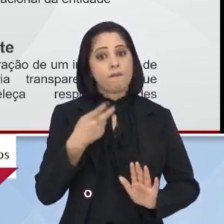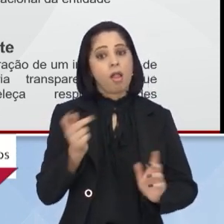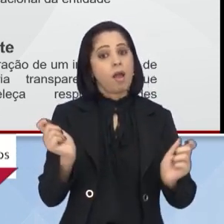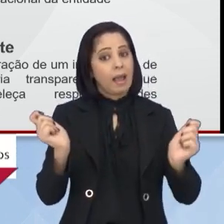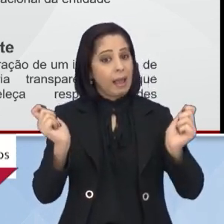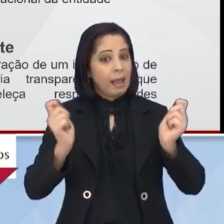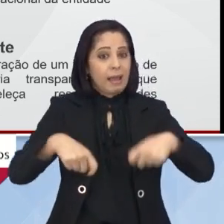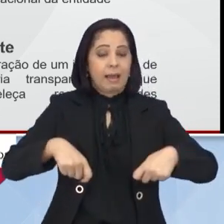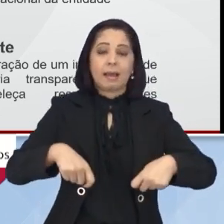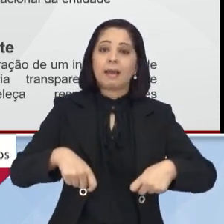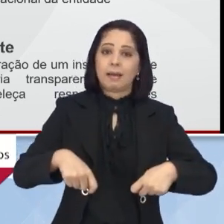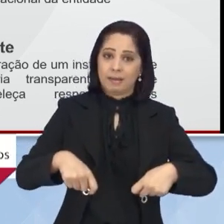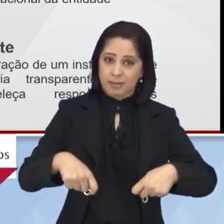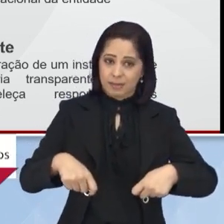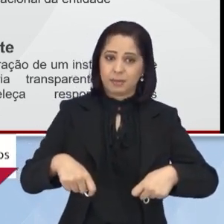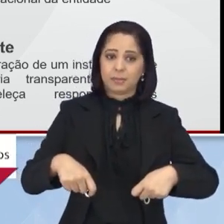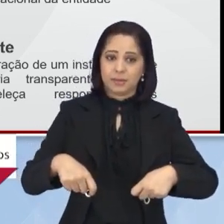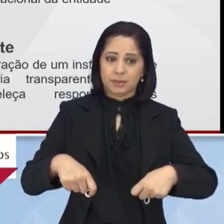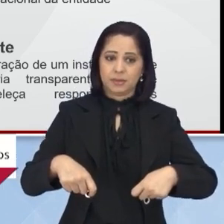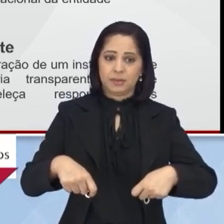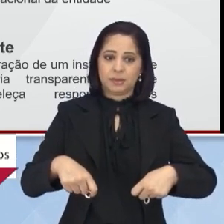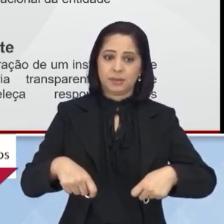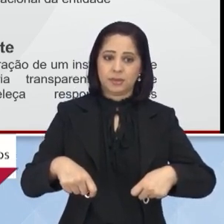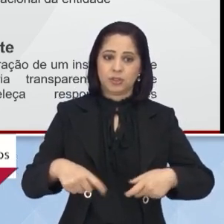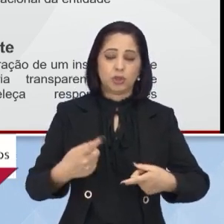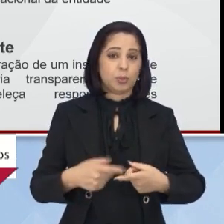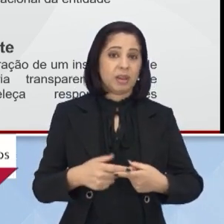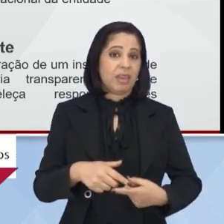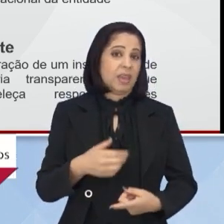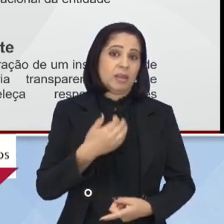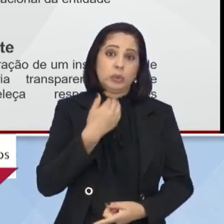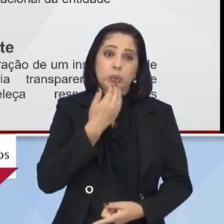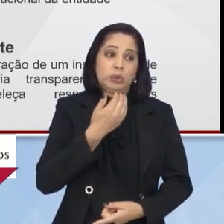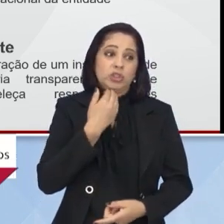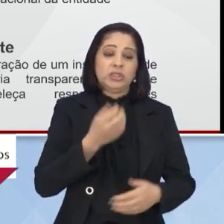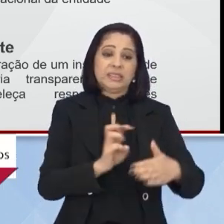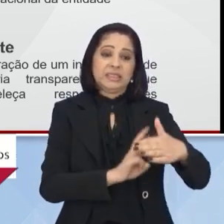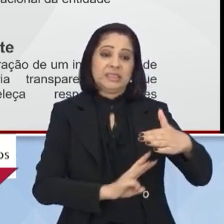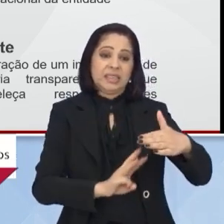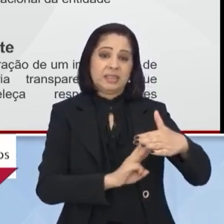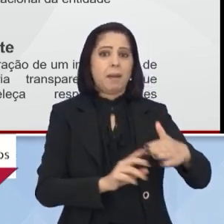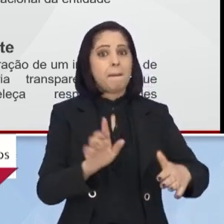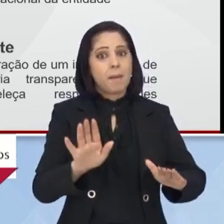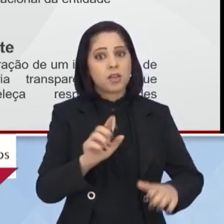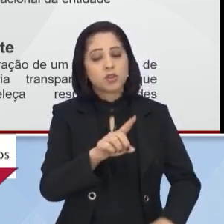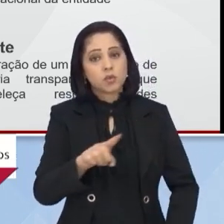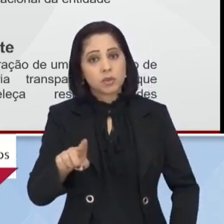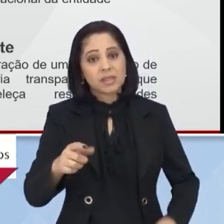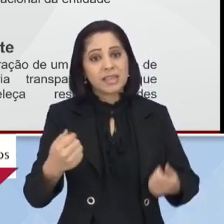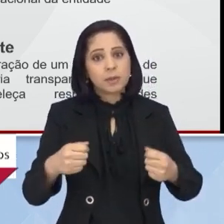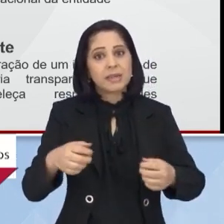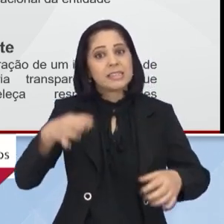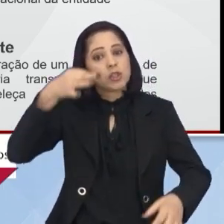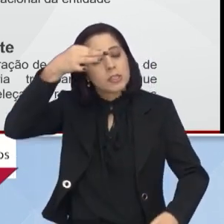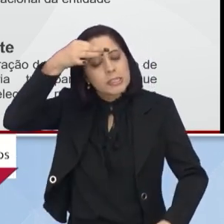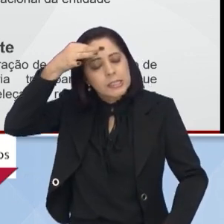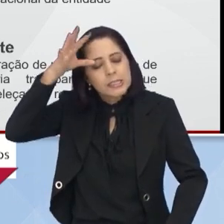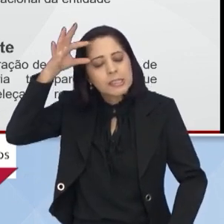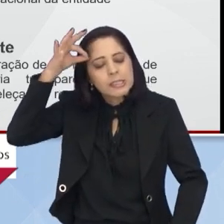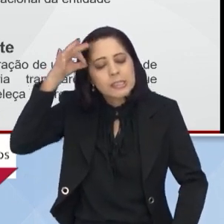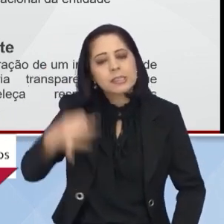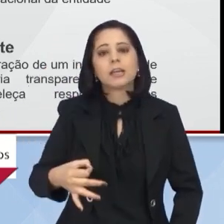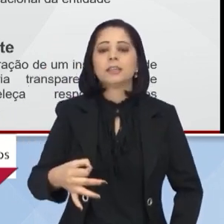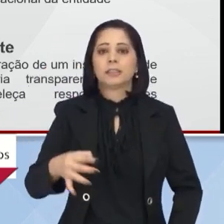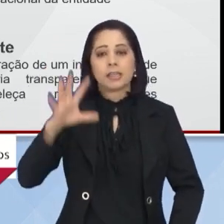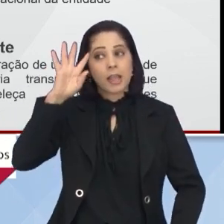é mais vantajosa do ponto de vista econômico todo mundo sabe disso mas os senhores precisam ter a certeza ao tomar